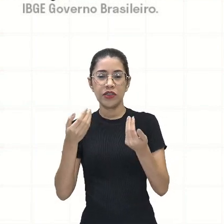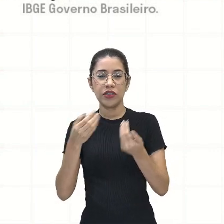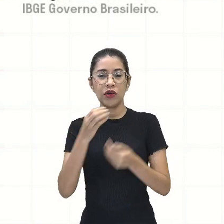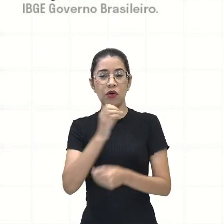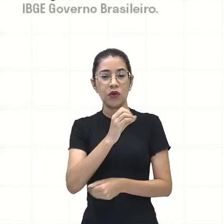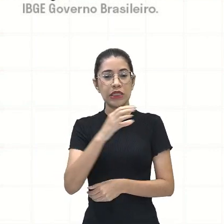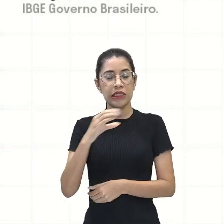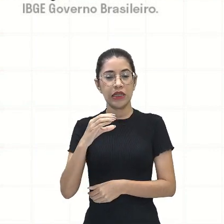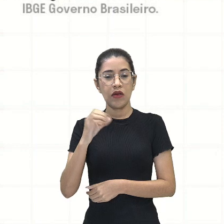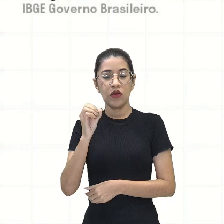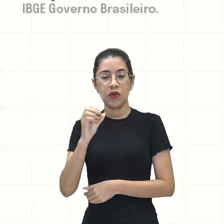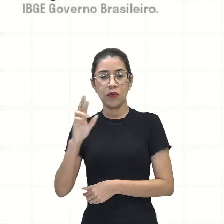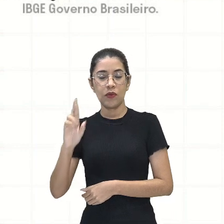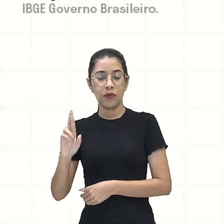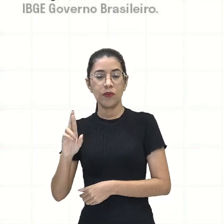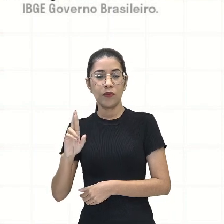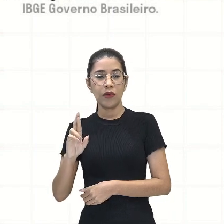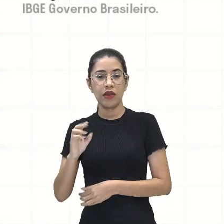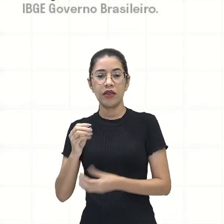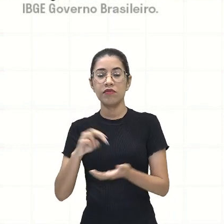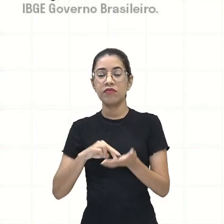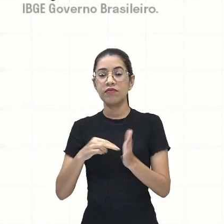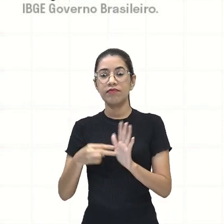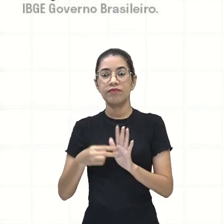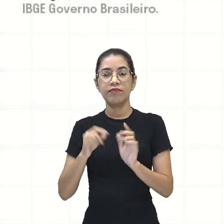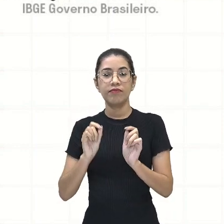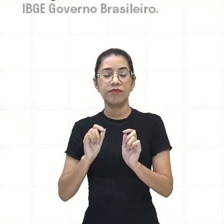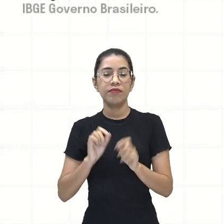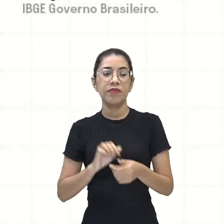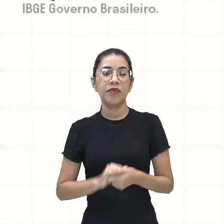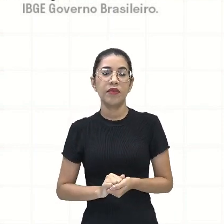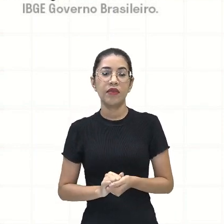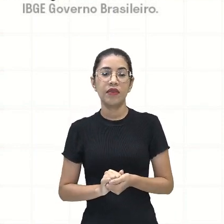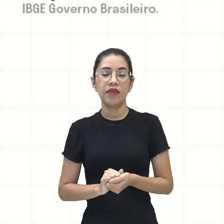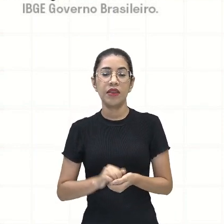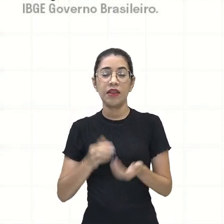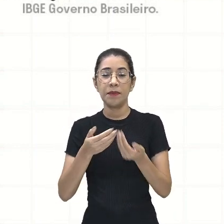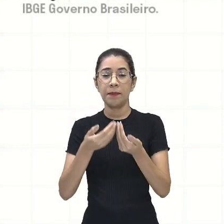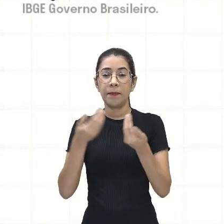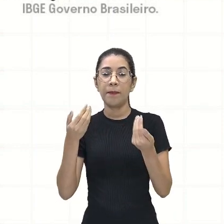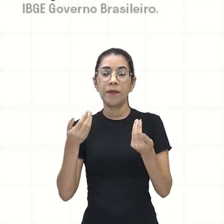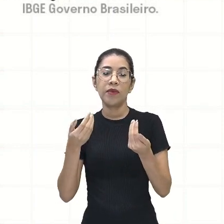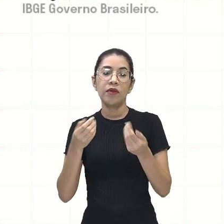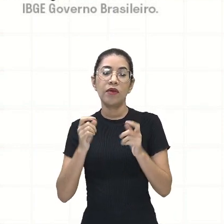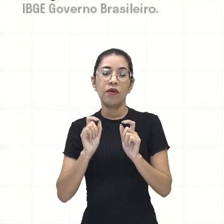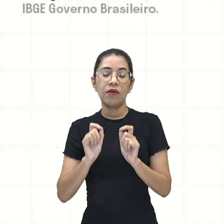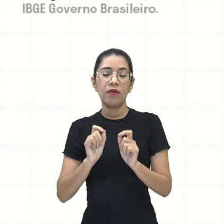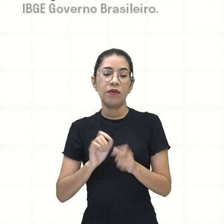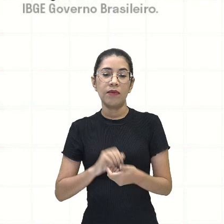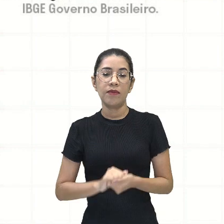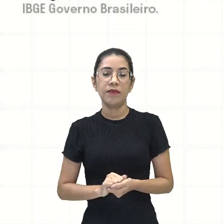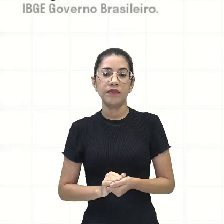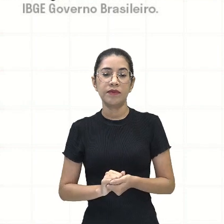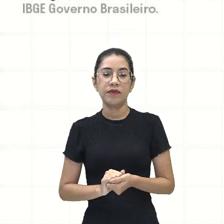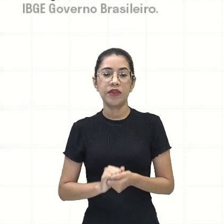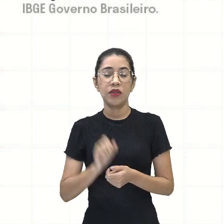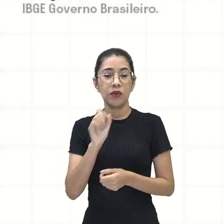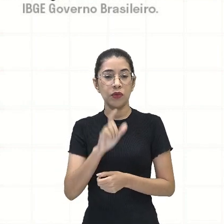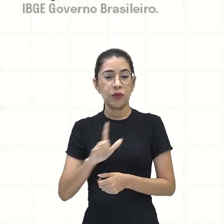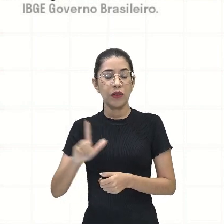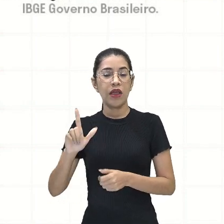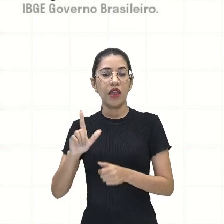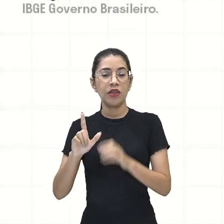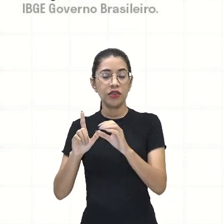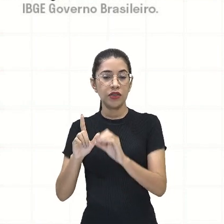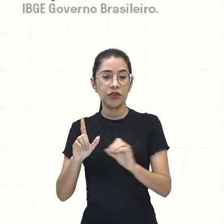nordeste oriental. Significa dizer que é a parte do nordeste que está do lado leste, né, e